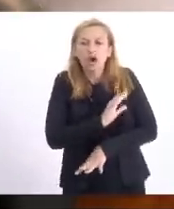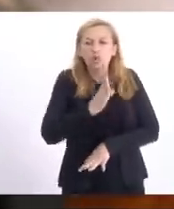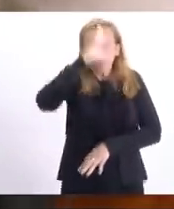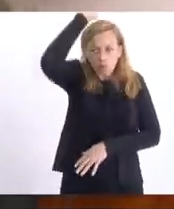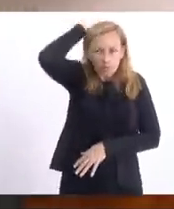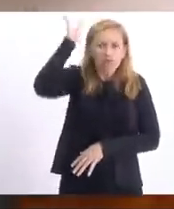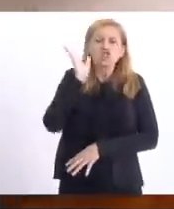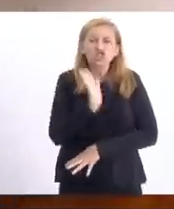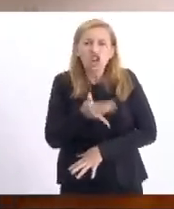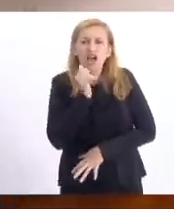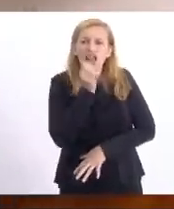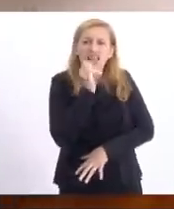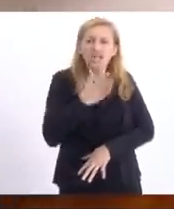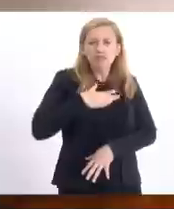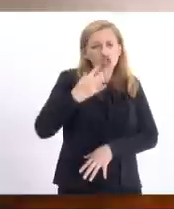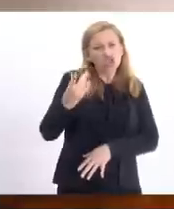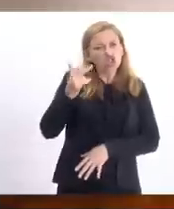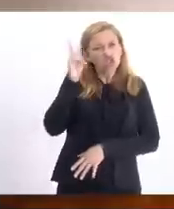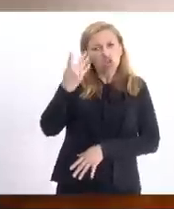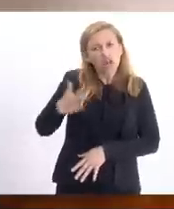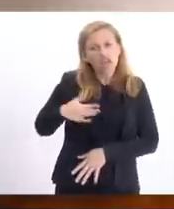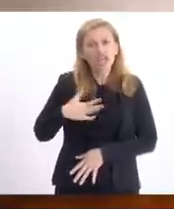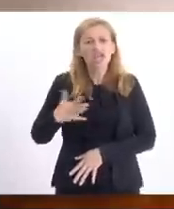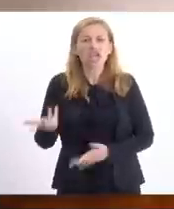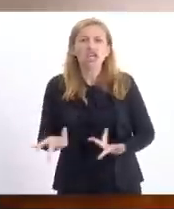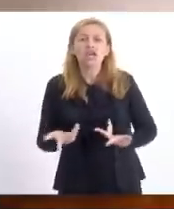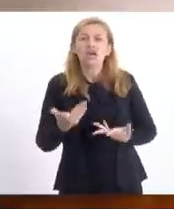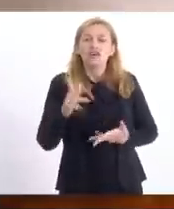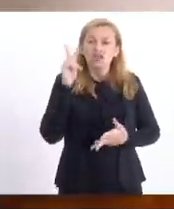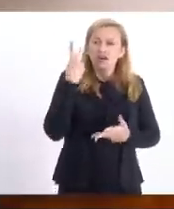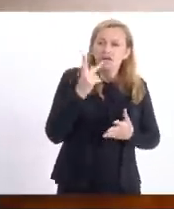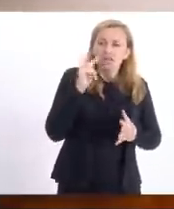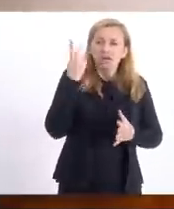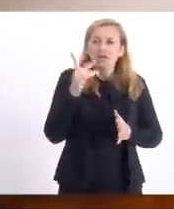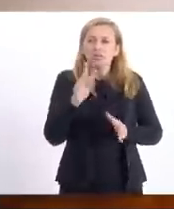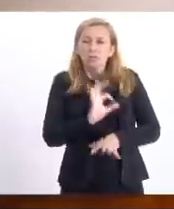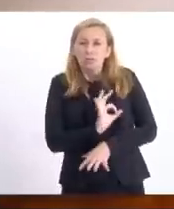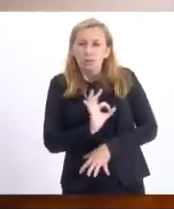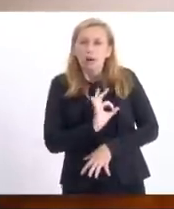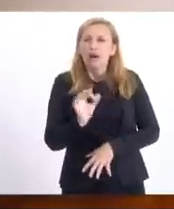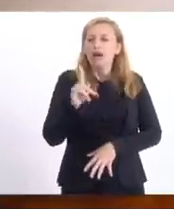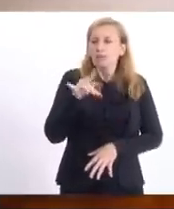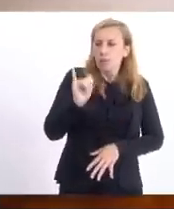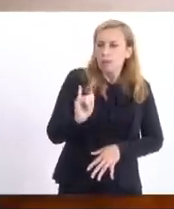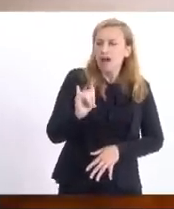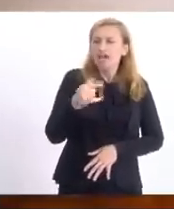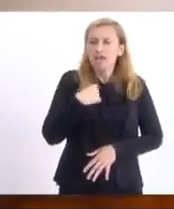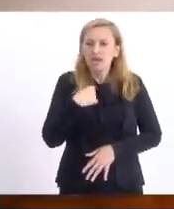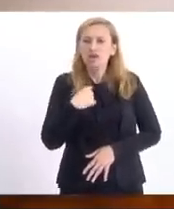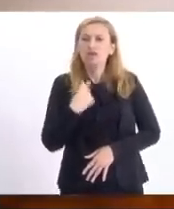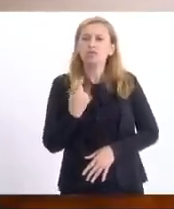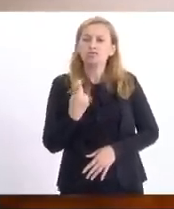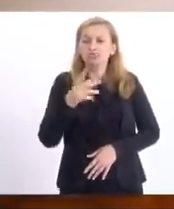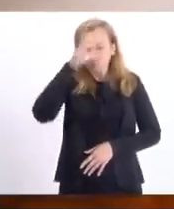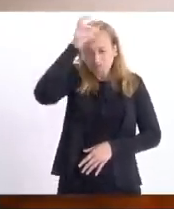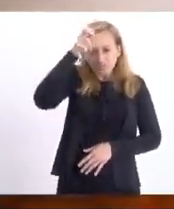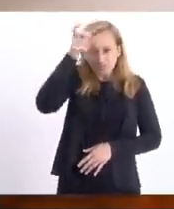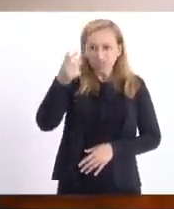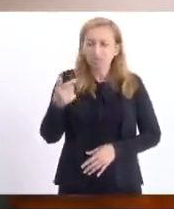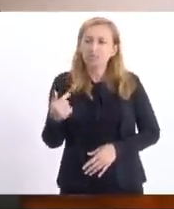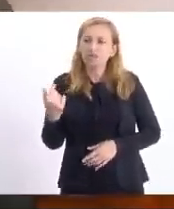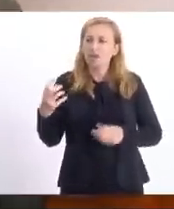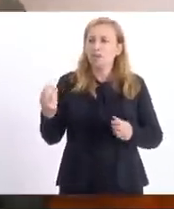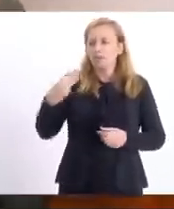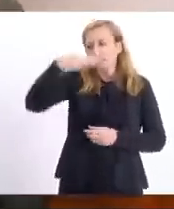contei, já relatei minha história aqui, de família, meu pai no bombeiro, meu tio na polícia e eu também na polícia. Então é a hora, Márcio, de